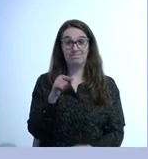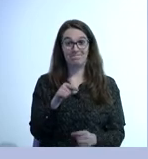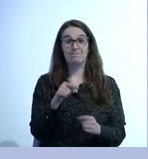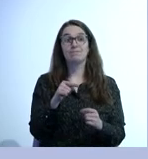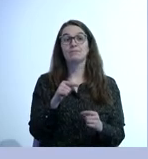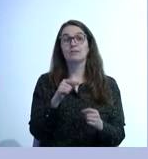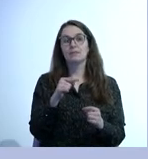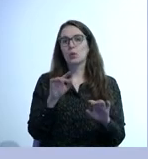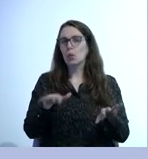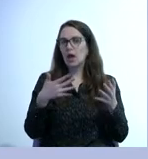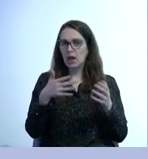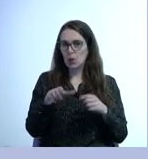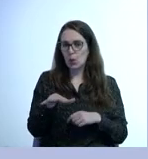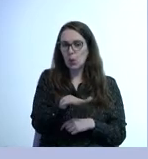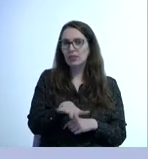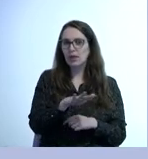qualquer contexto.